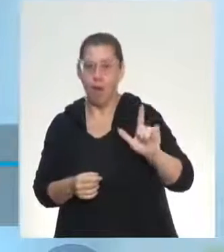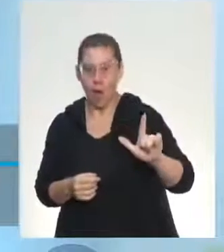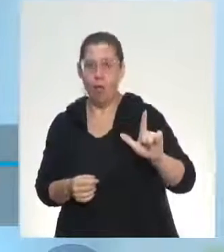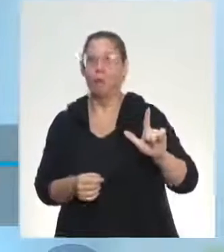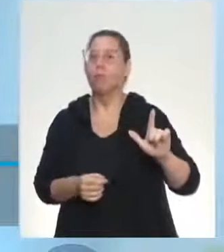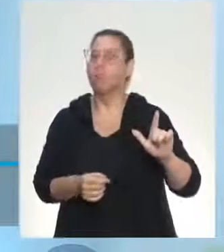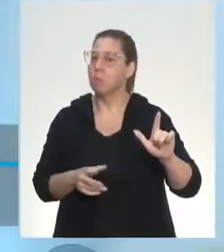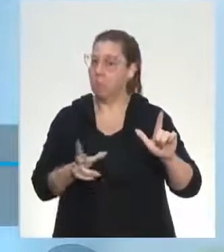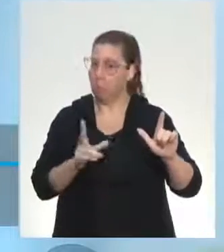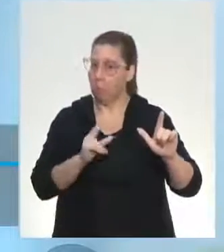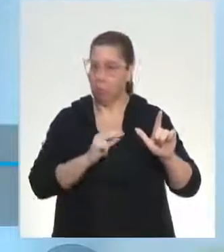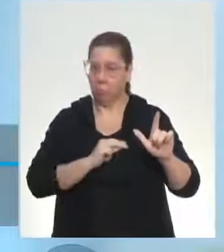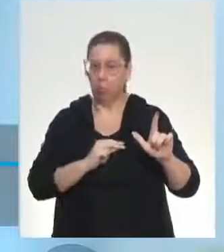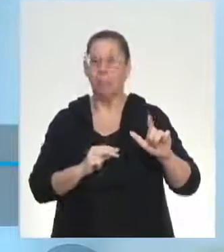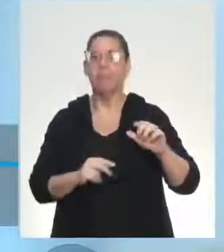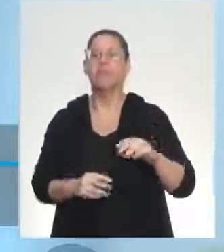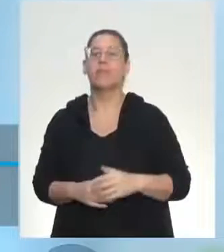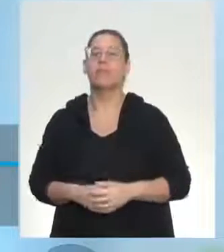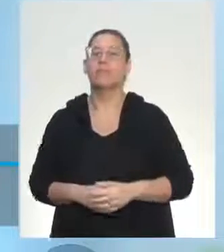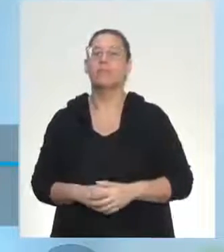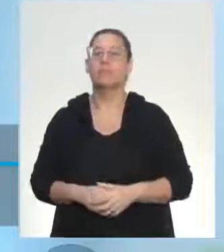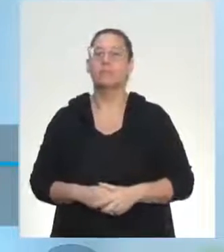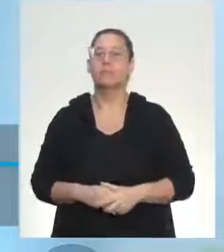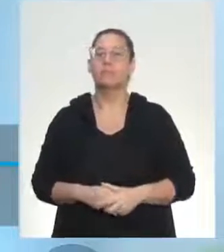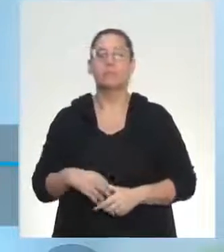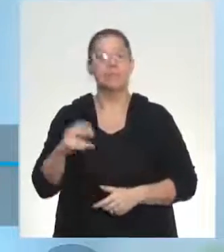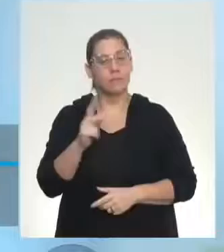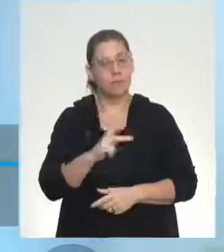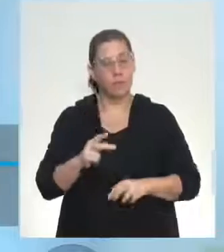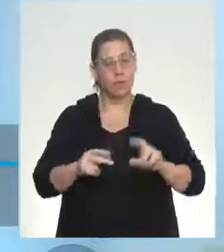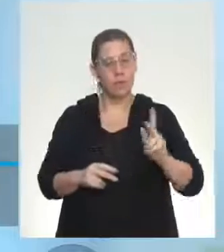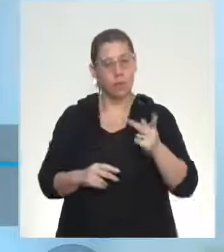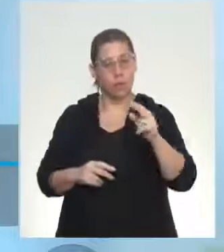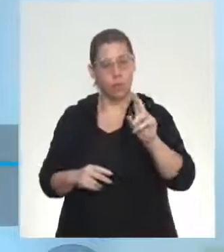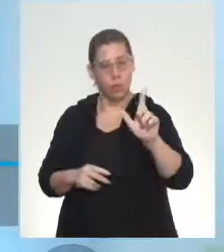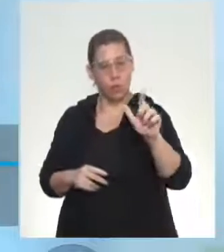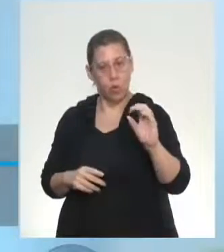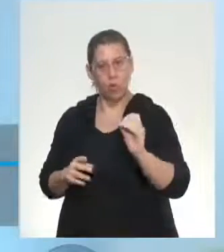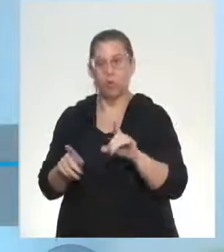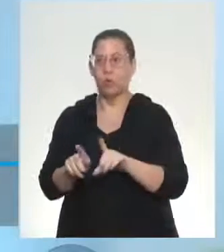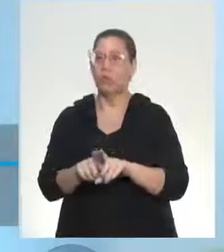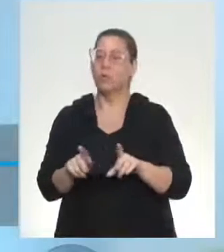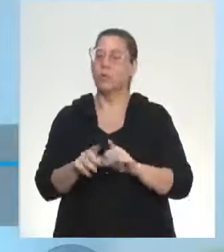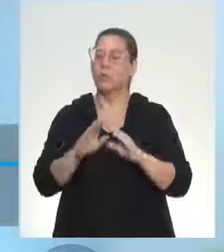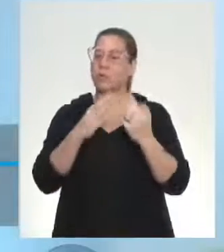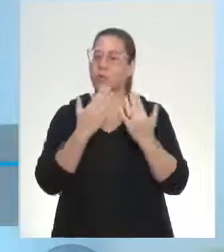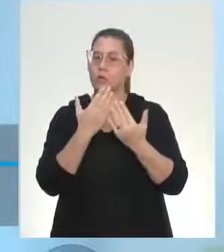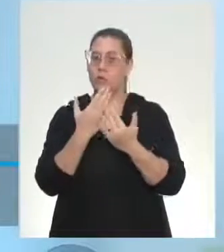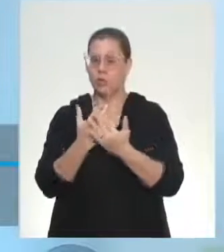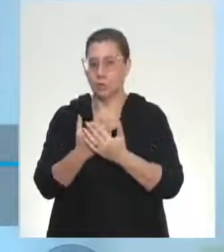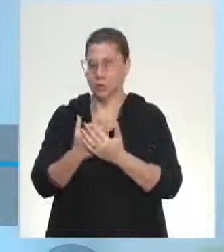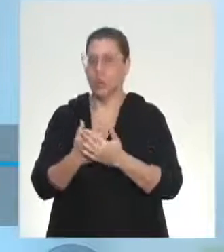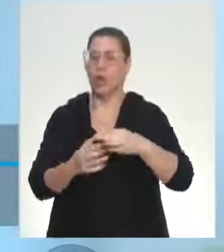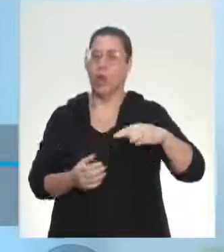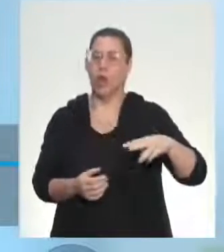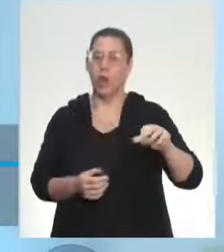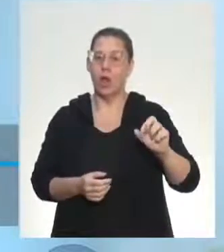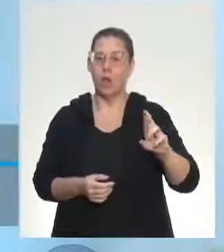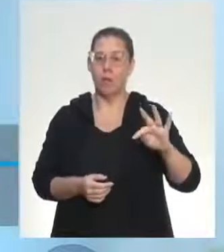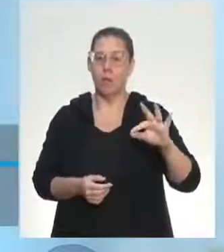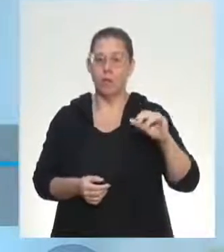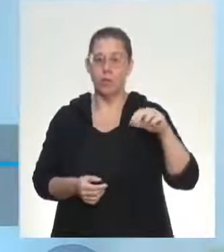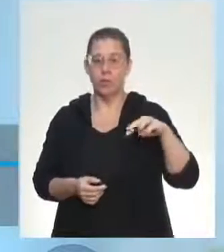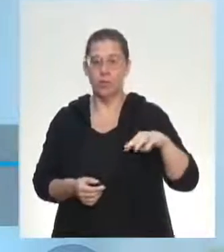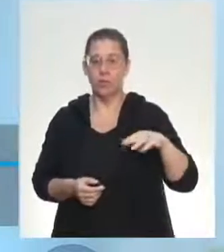Caraguatatuba, olha só, falei sem gaguejar. Professor Hugo, também da Escola Martim Francisco, dizendo aos